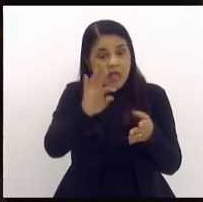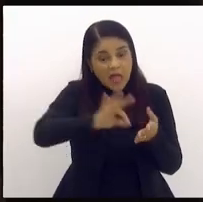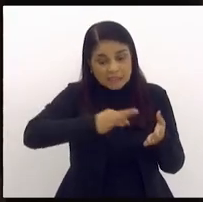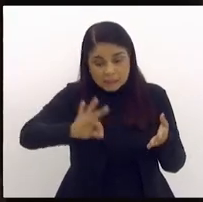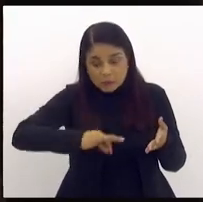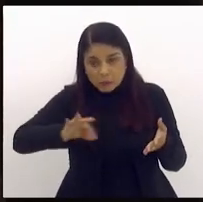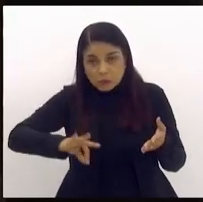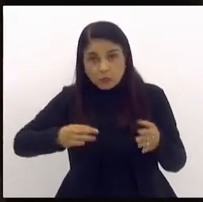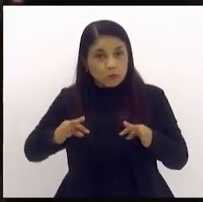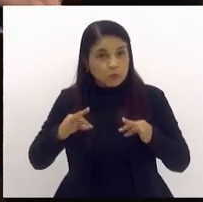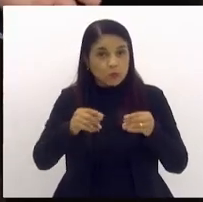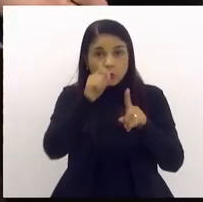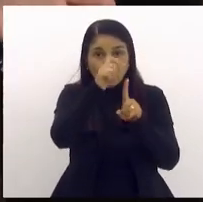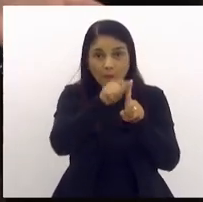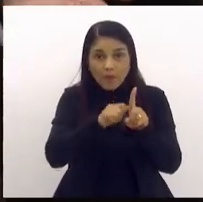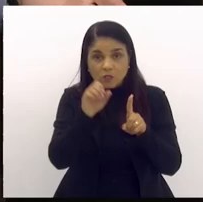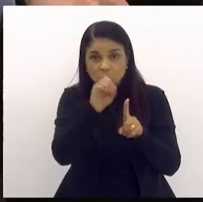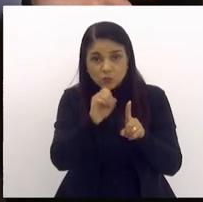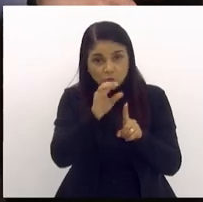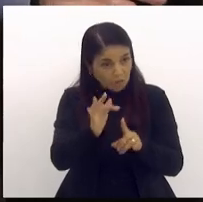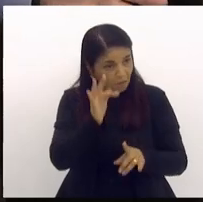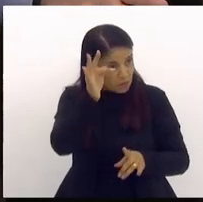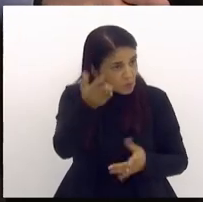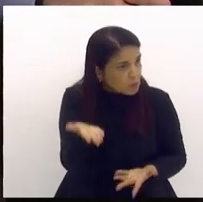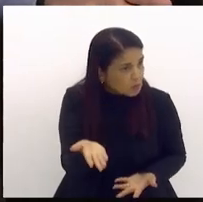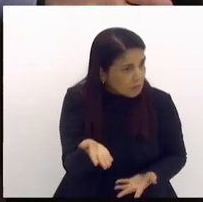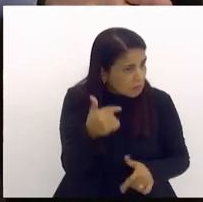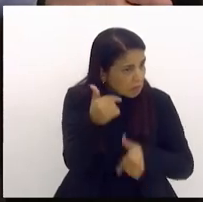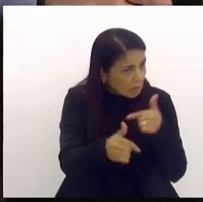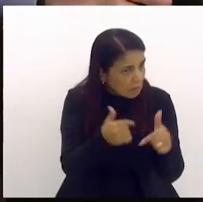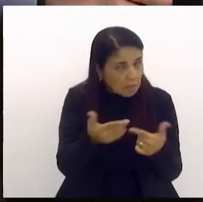ué, já trabalhou no futuro?